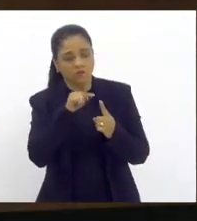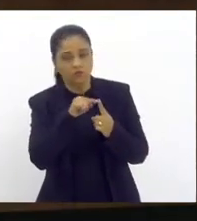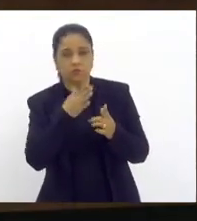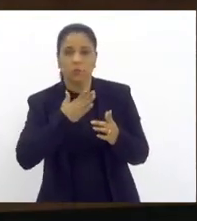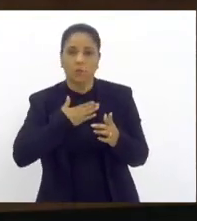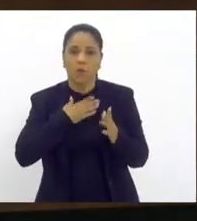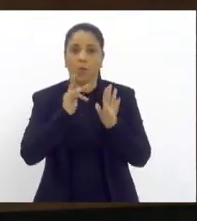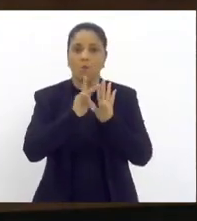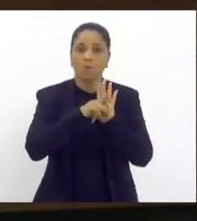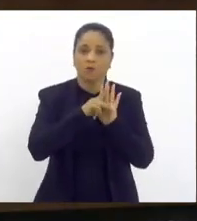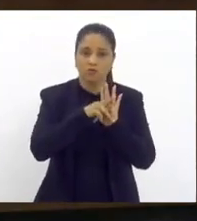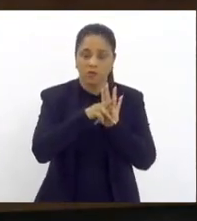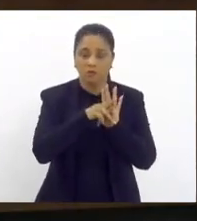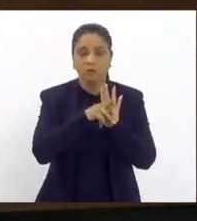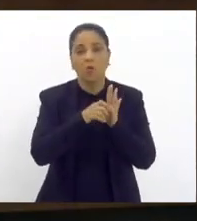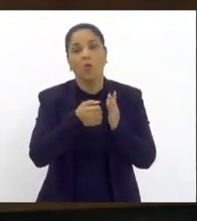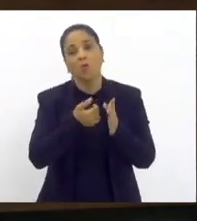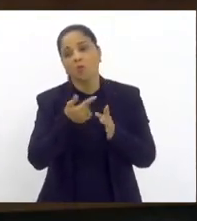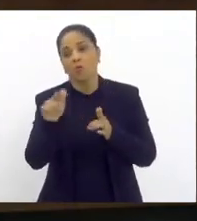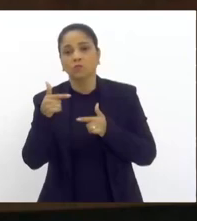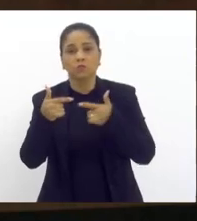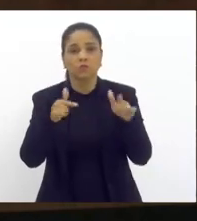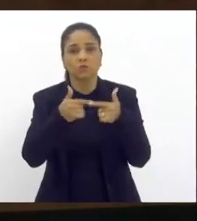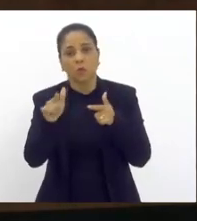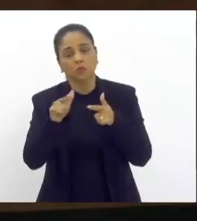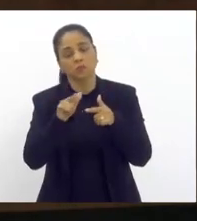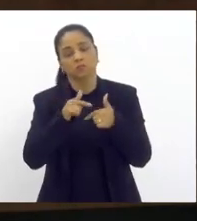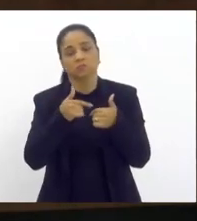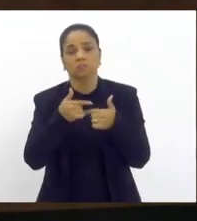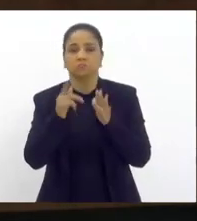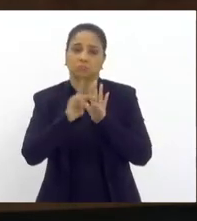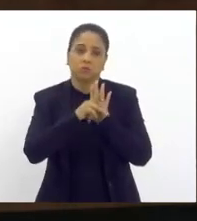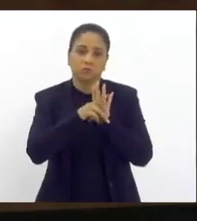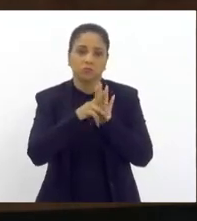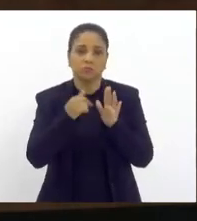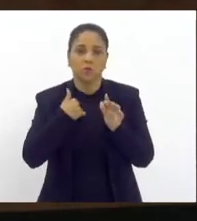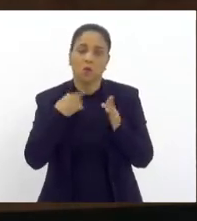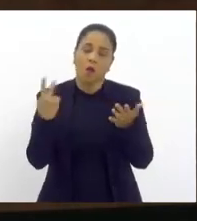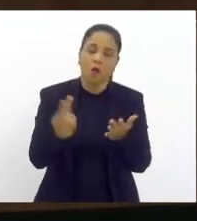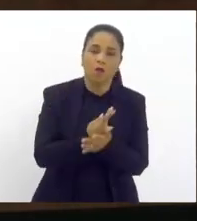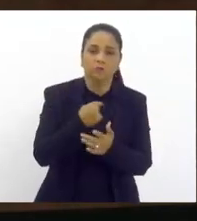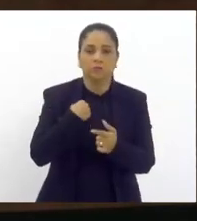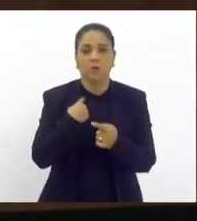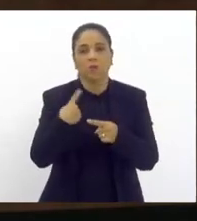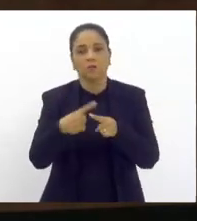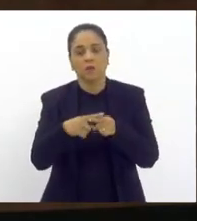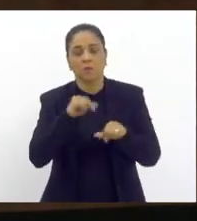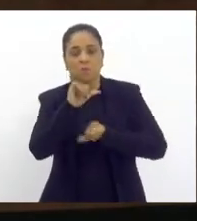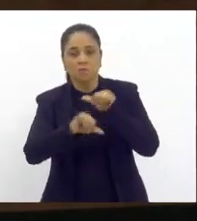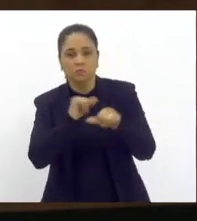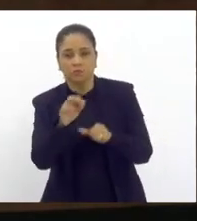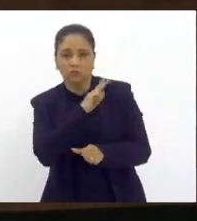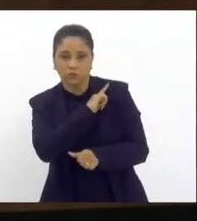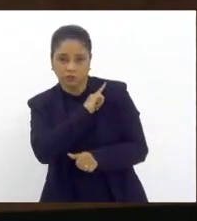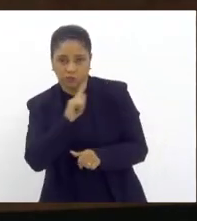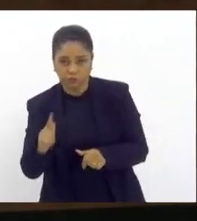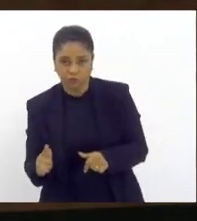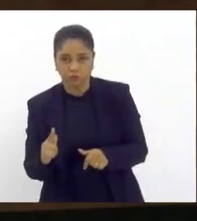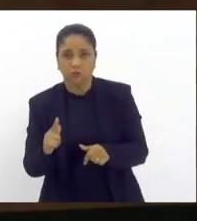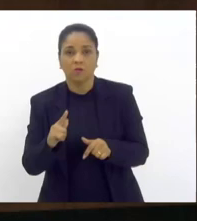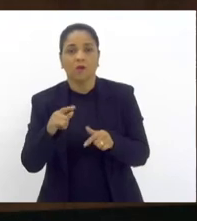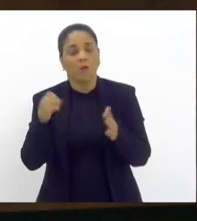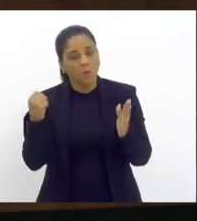ou se isso é uma questão que está acontecendo por conta da mudança de gestão, que ainda está adequando a casa, mas queria chamar a atenção porque isso tem um impacto no